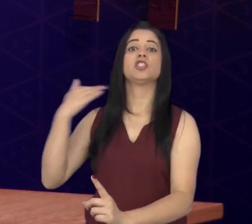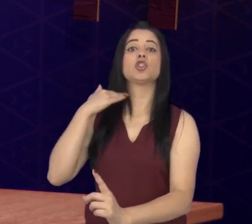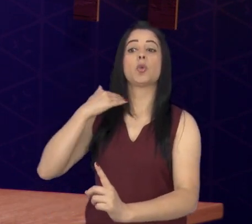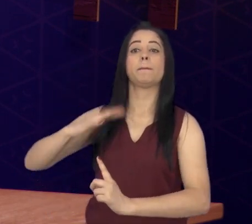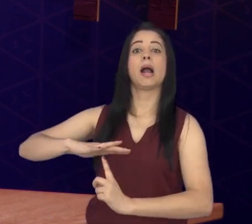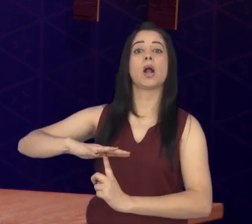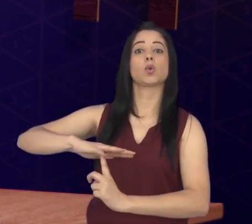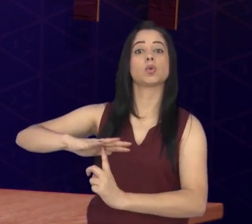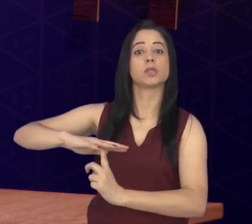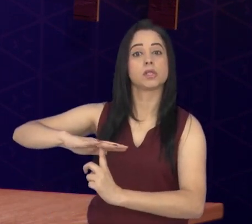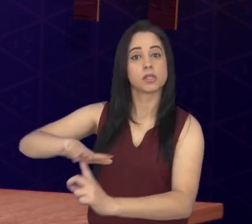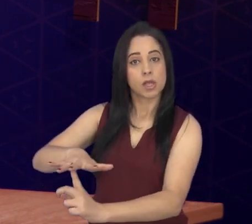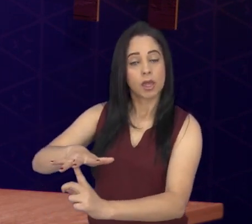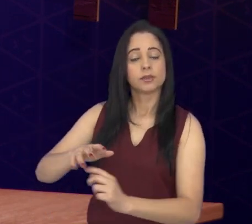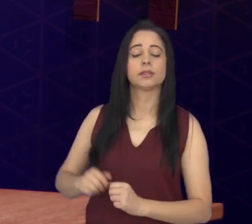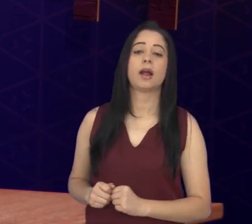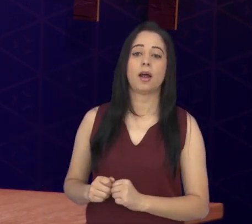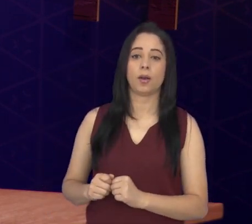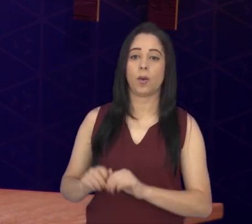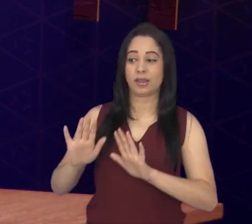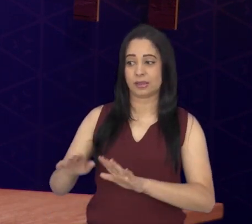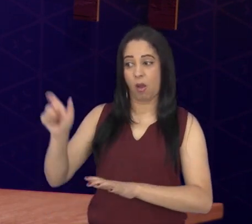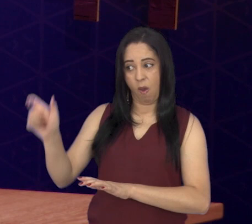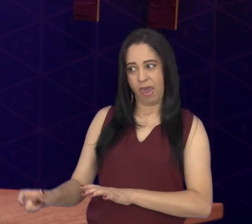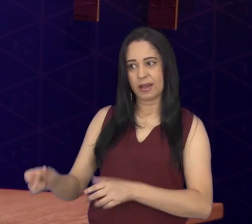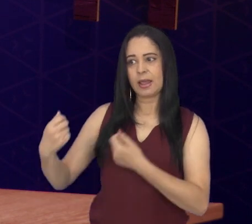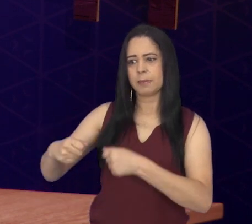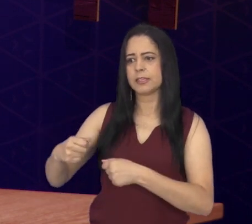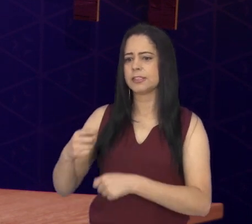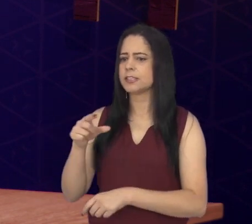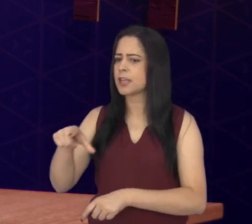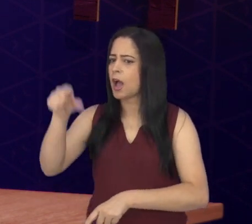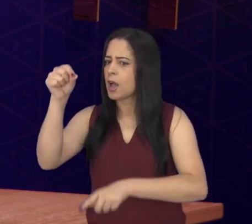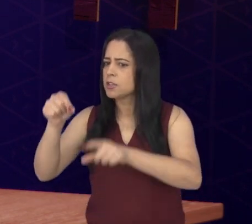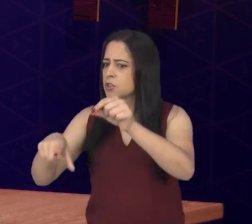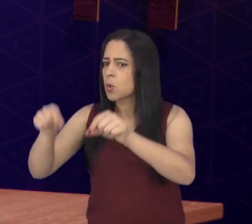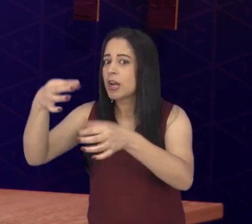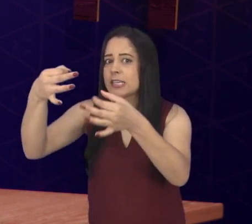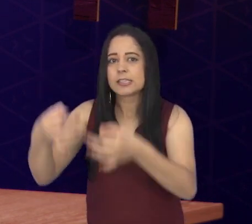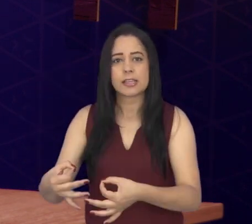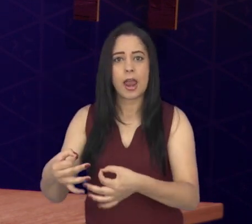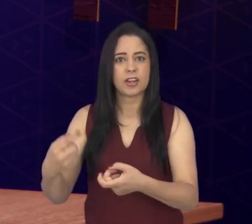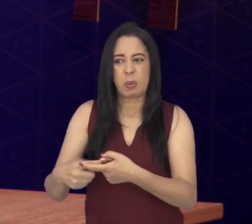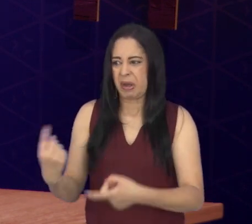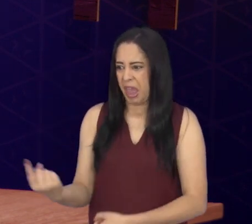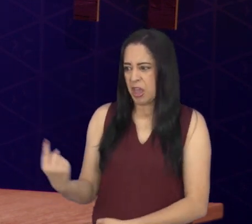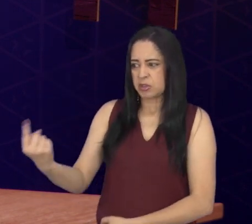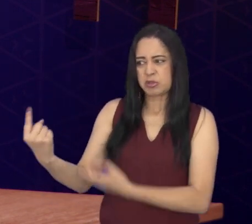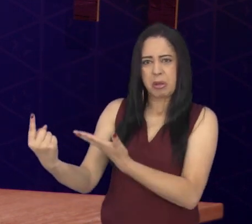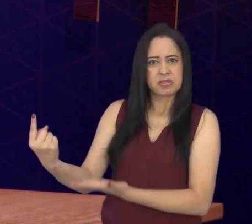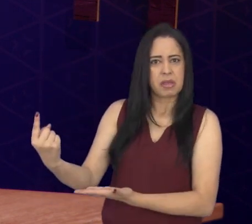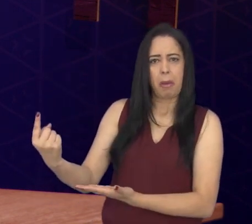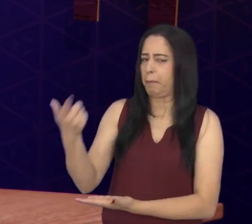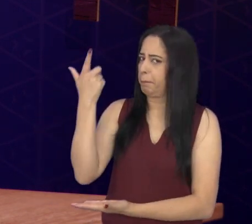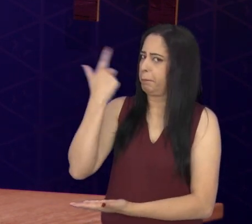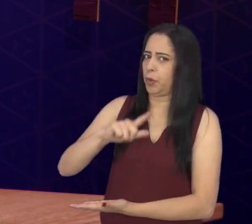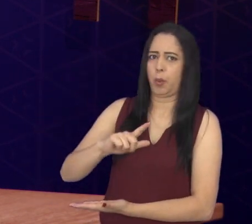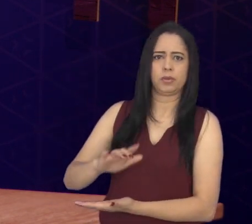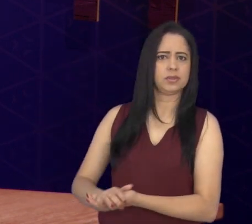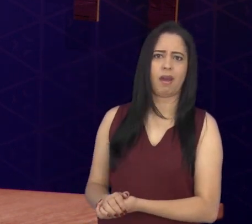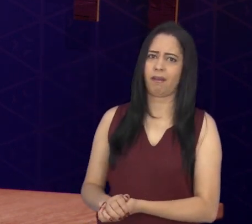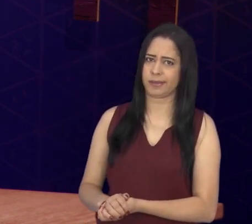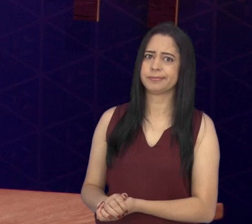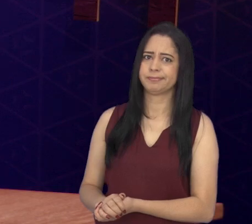Então ele tem que escolher pessoas capacitadas, pessoas de confiança para gerir, porque ele sozinho não vai conseguir tomar conta de